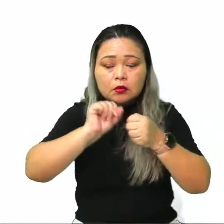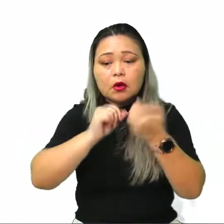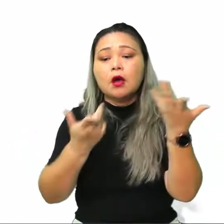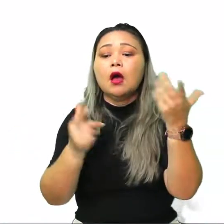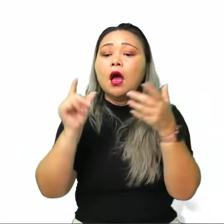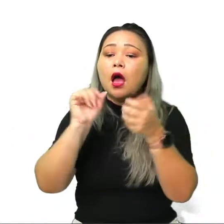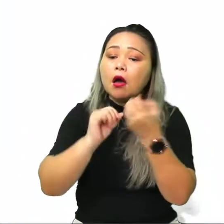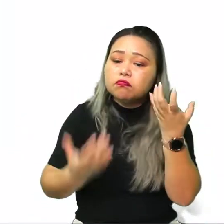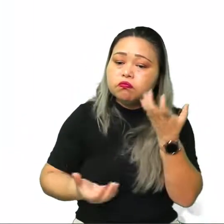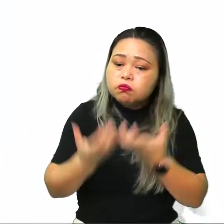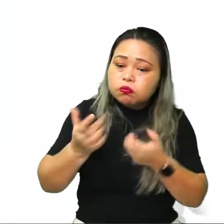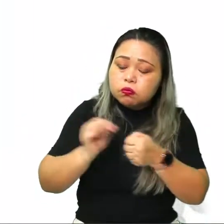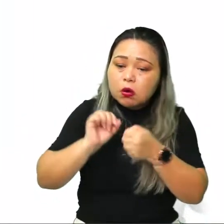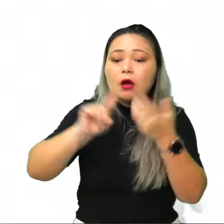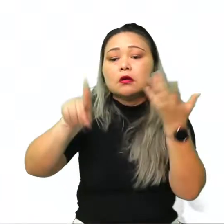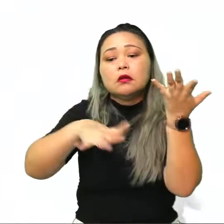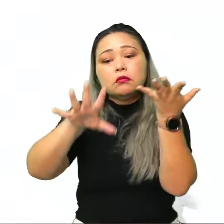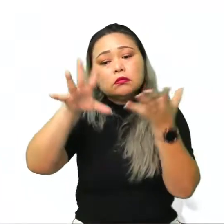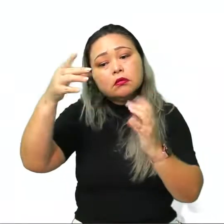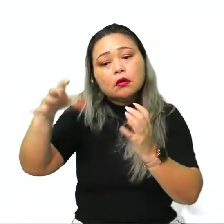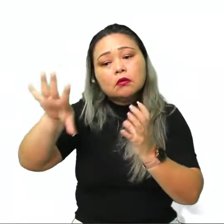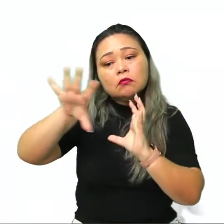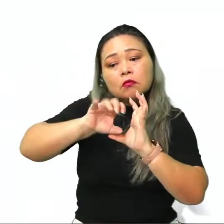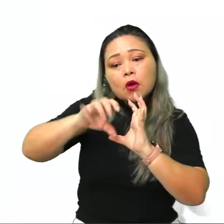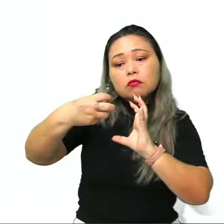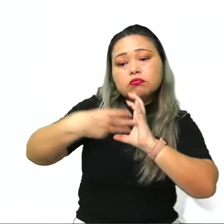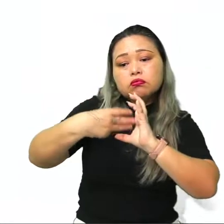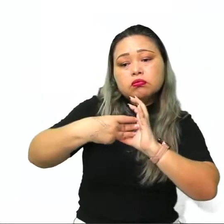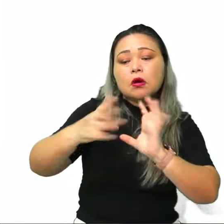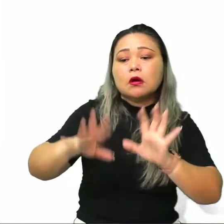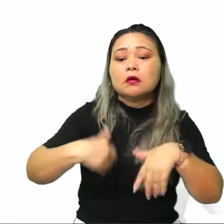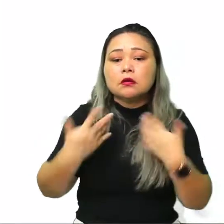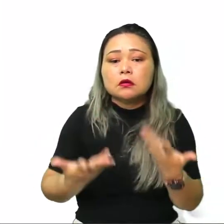fotossíntese e a respiração celular. É isso aí, galera.